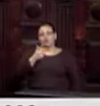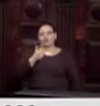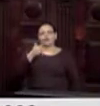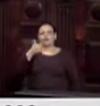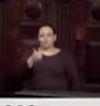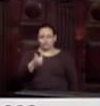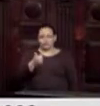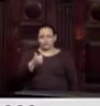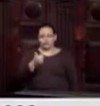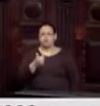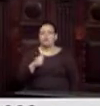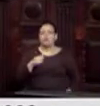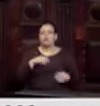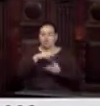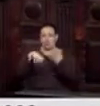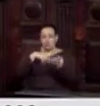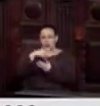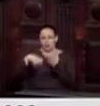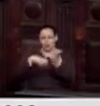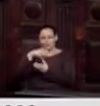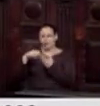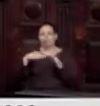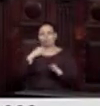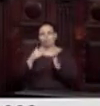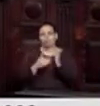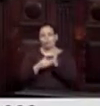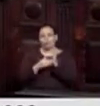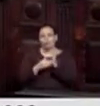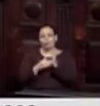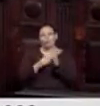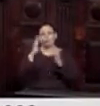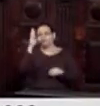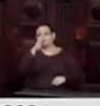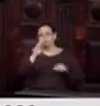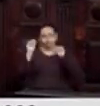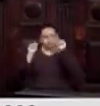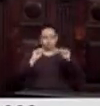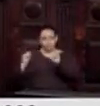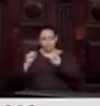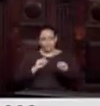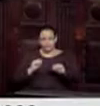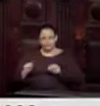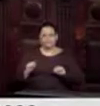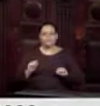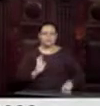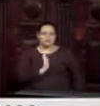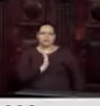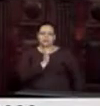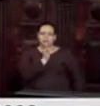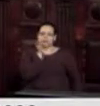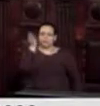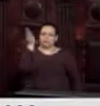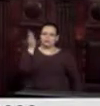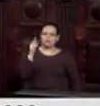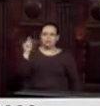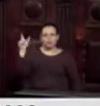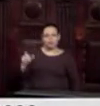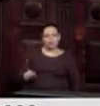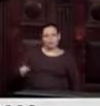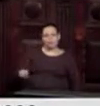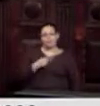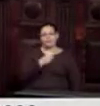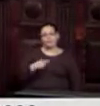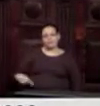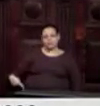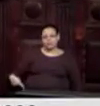greve geral em todo o território nacional. A repulsa ao presidente